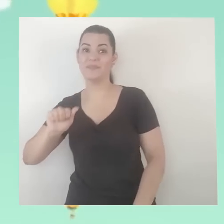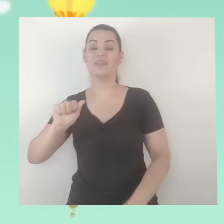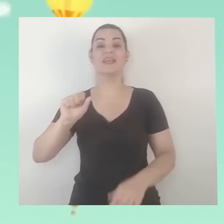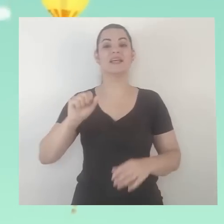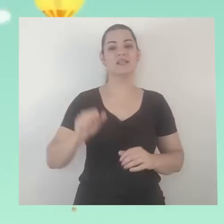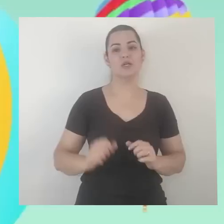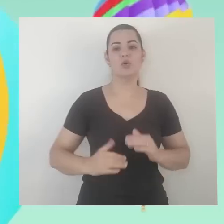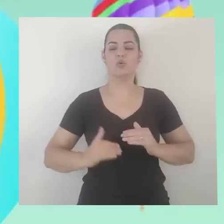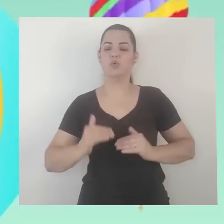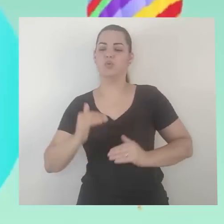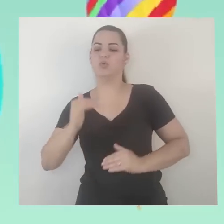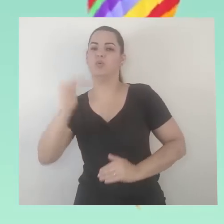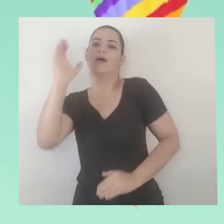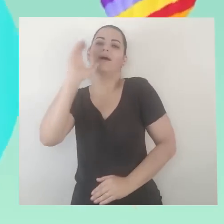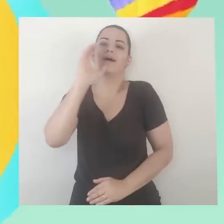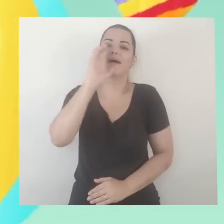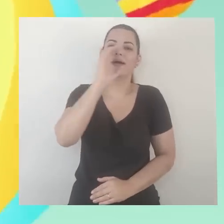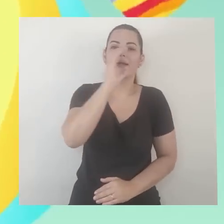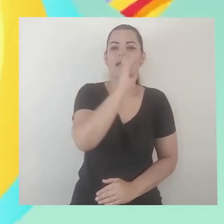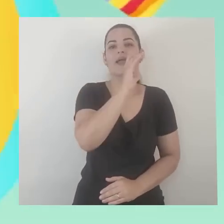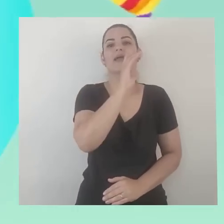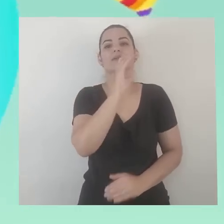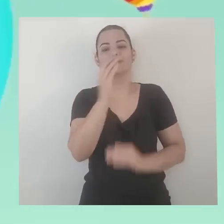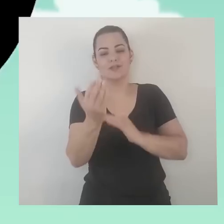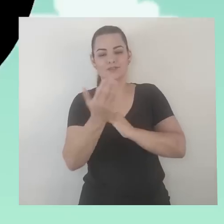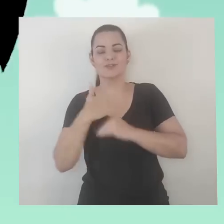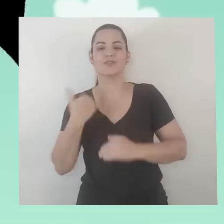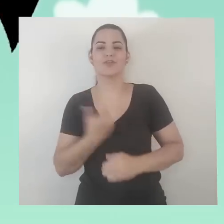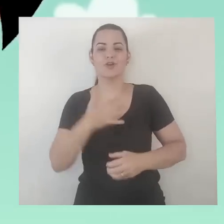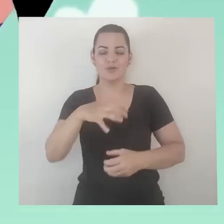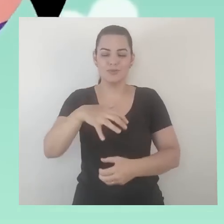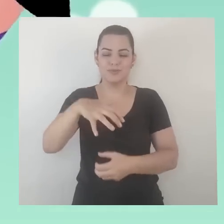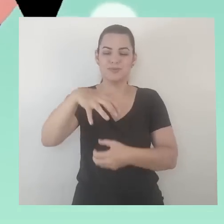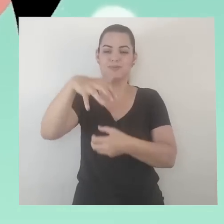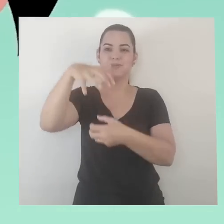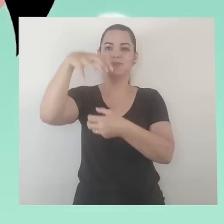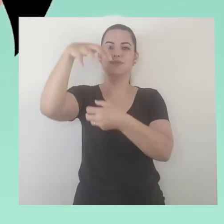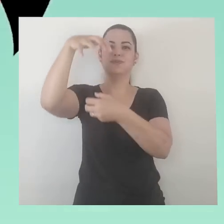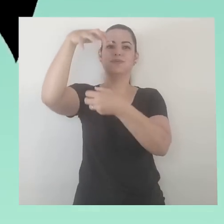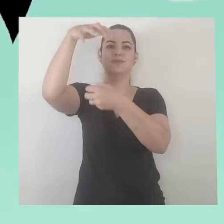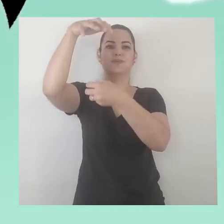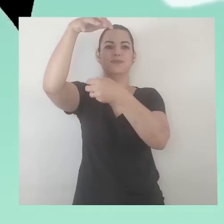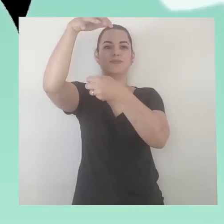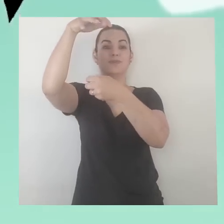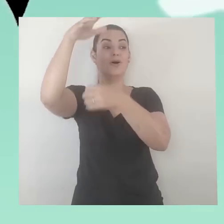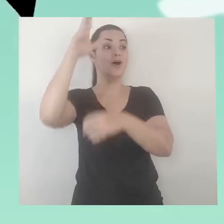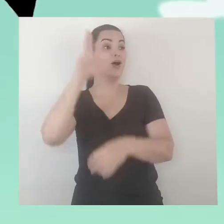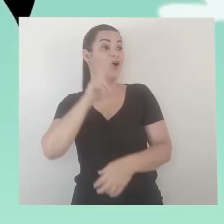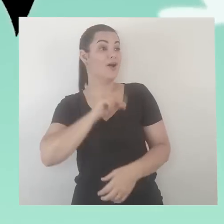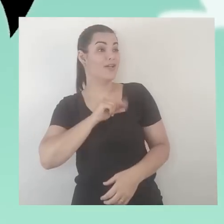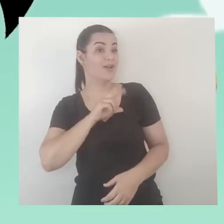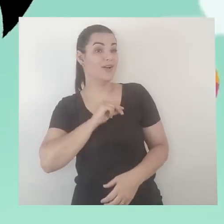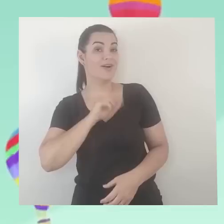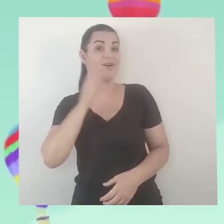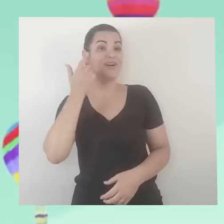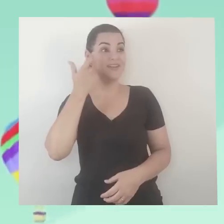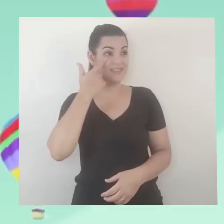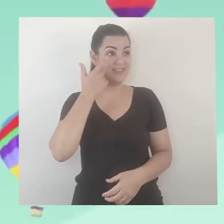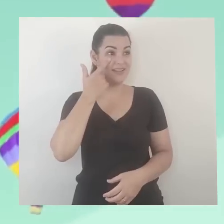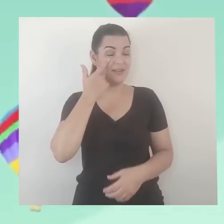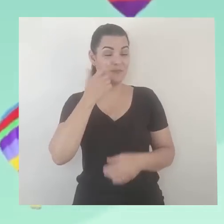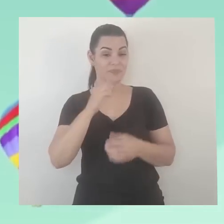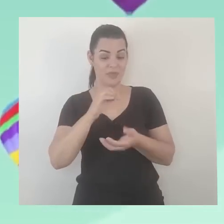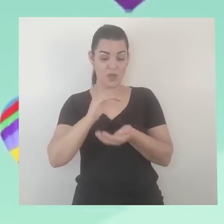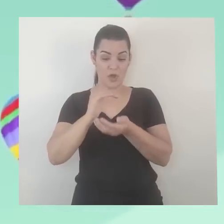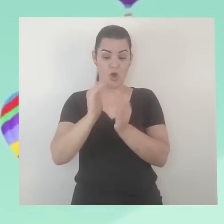esquenta, a gente sobe. Usa o queimador, Júpiter. O queimador, Cláudio. Hora